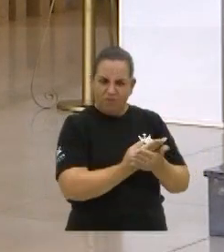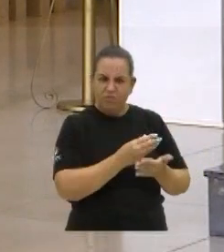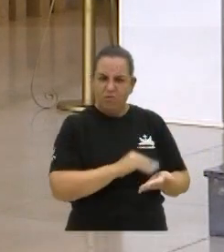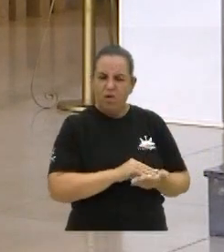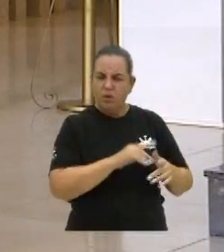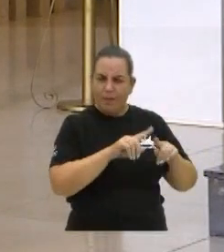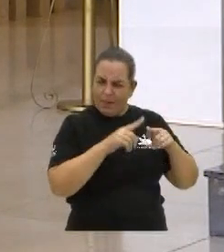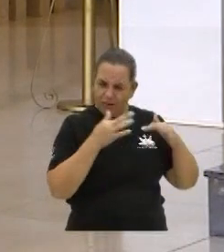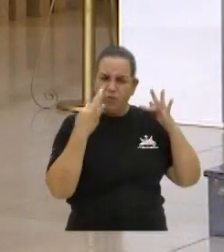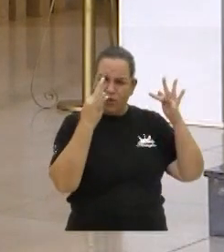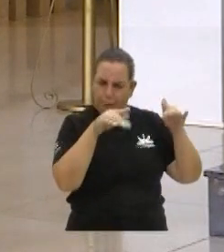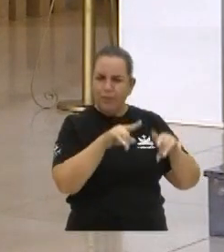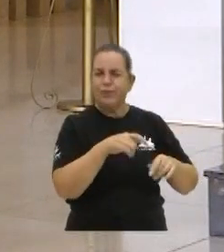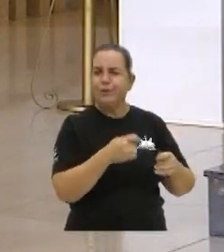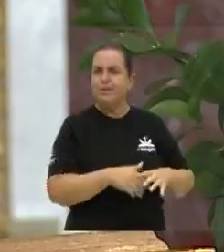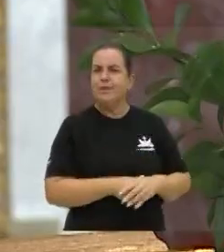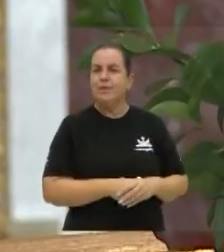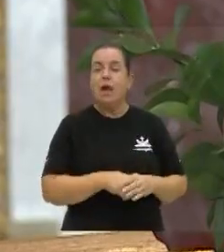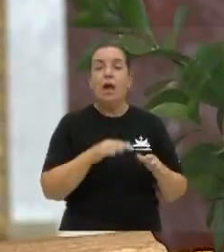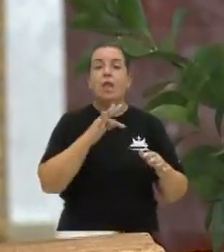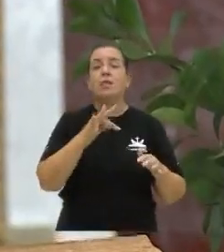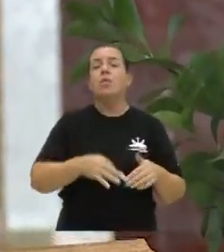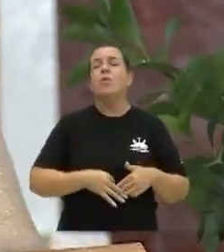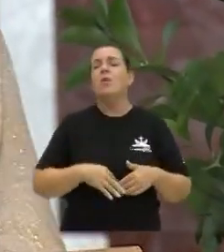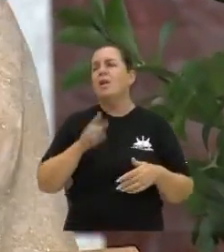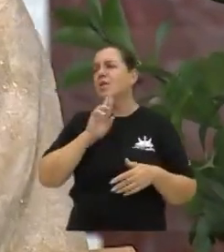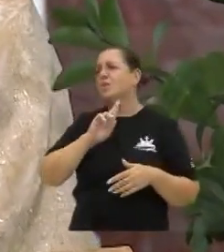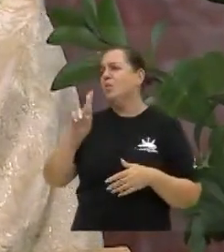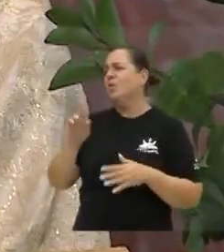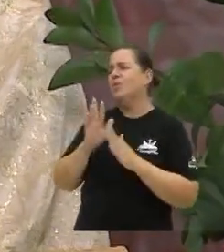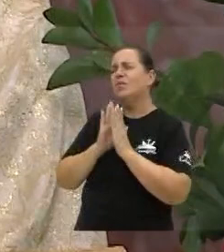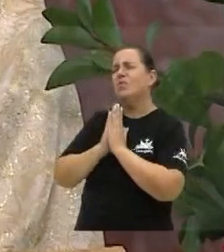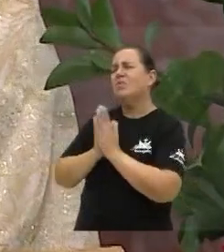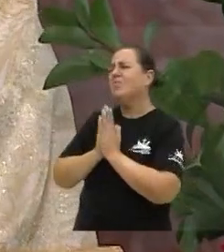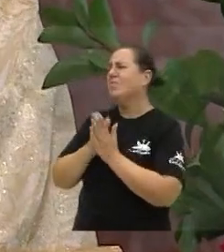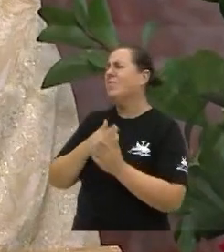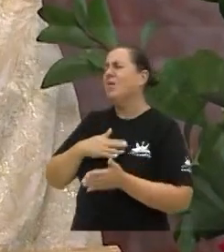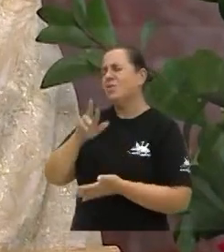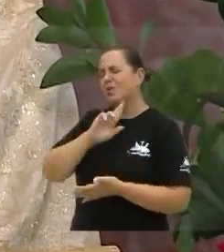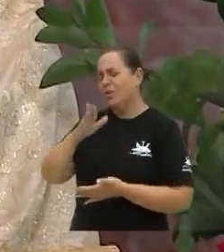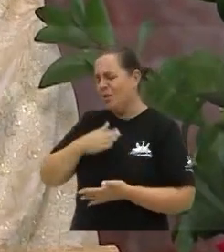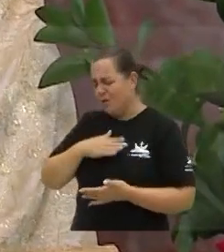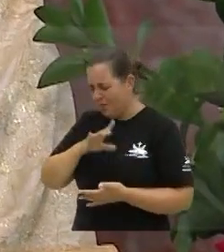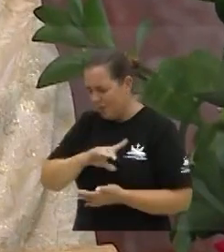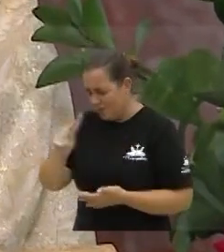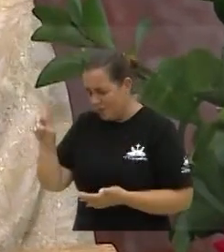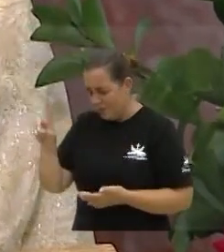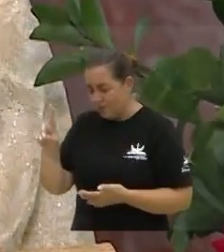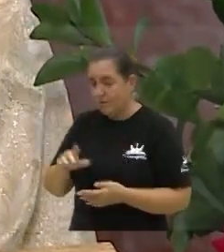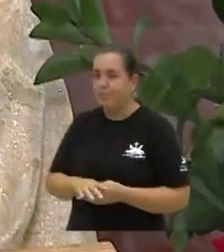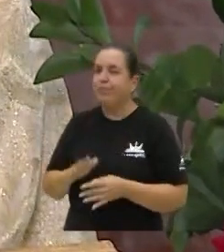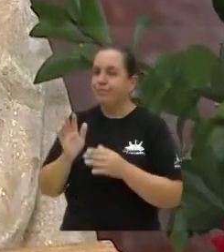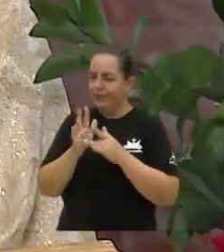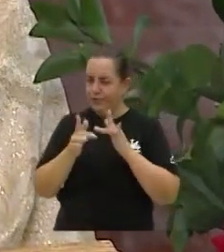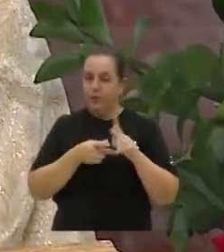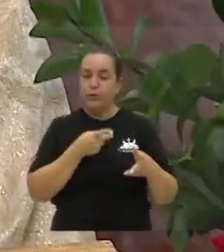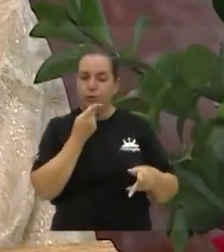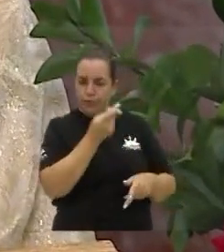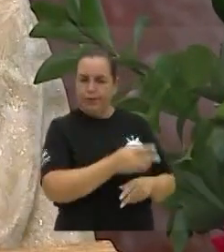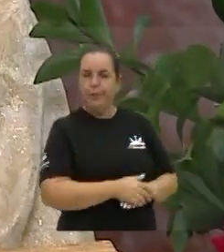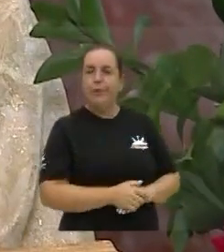mas fiel. Tomé respondeu: meu Senhor e meu Deus. Jesus lhe